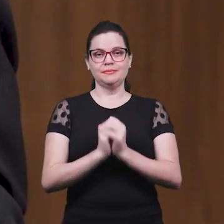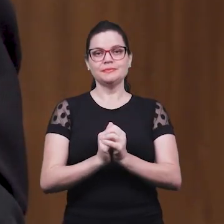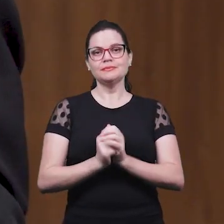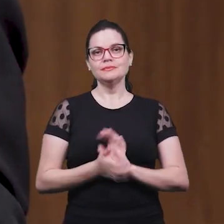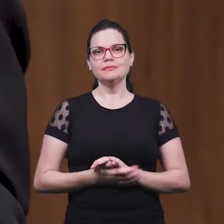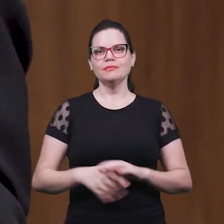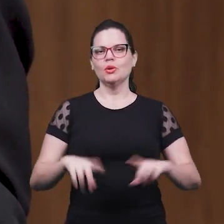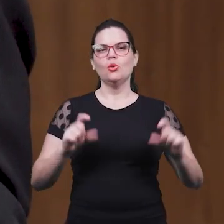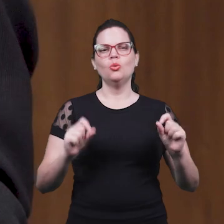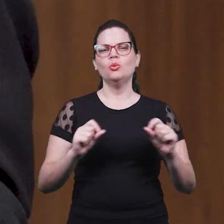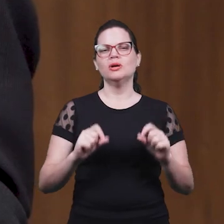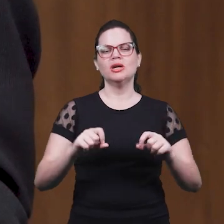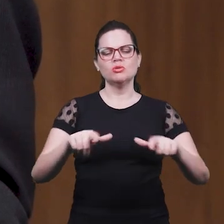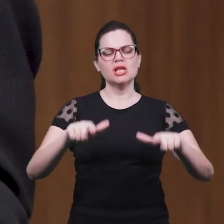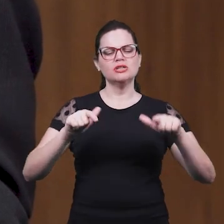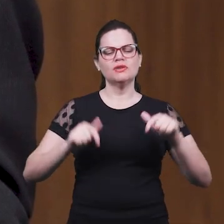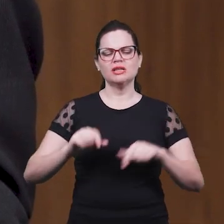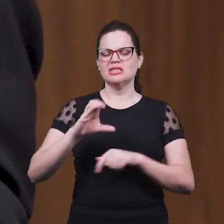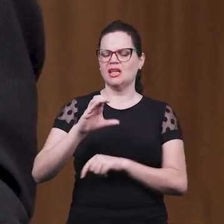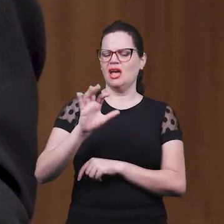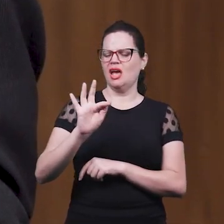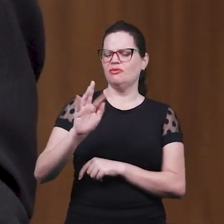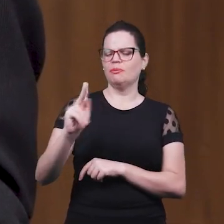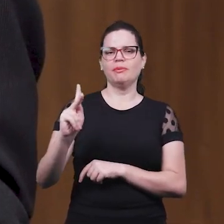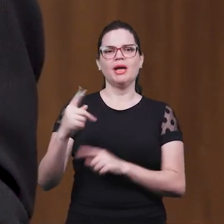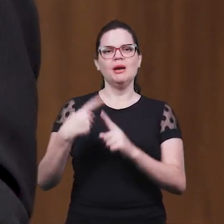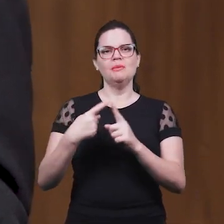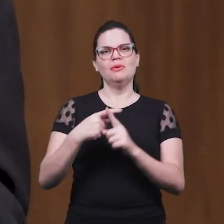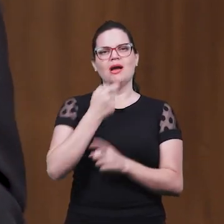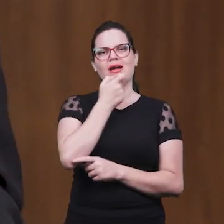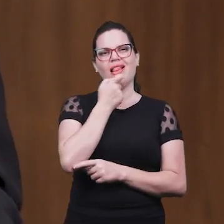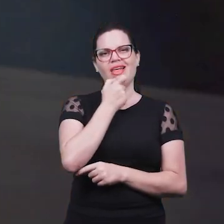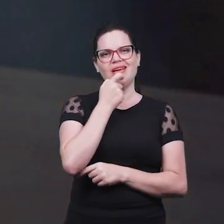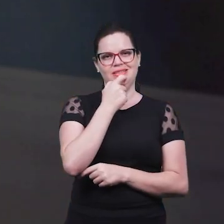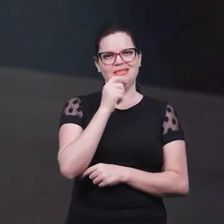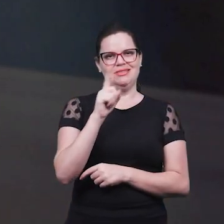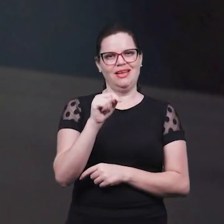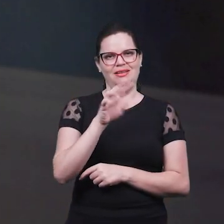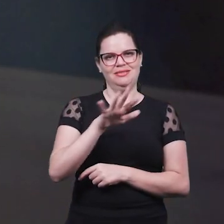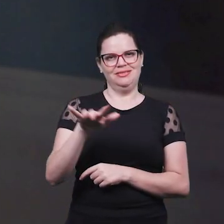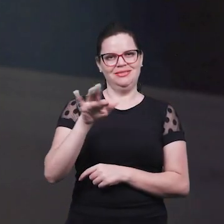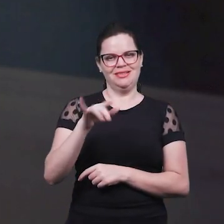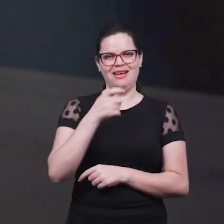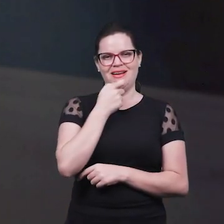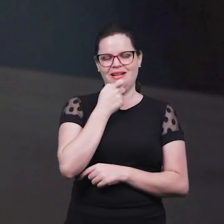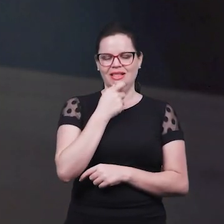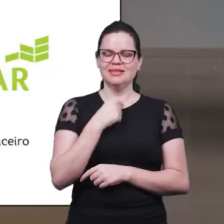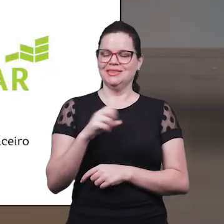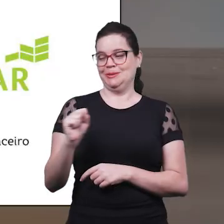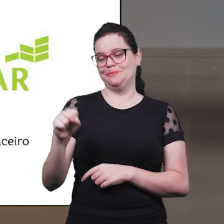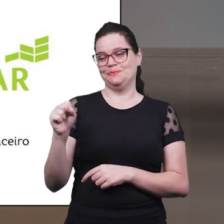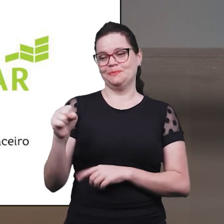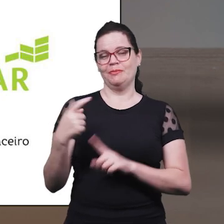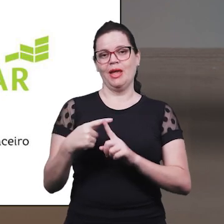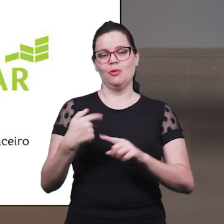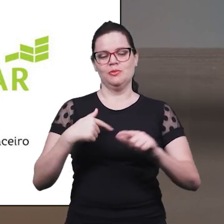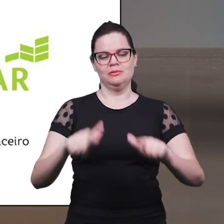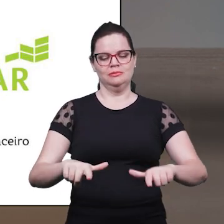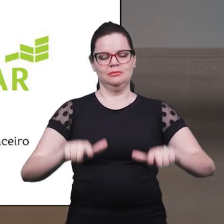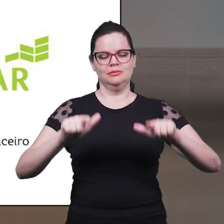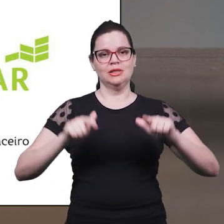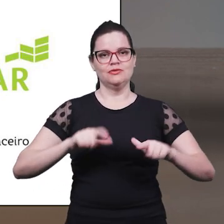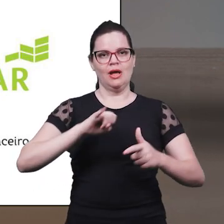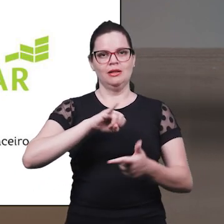que vem a ser o CFP? Porque é uma sigla americana, né? Isso. O CFP é o Certified Financial Planner, é uma